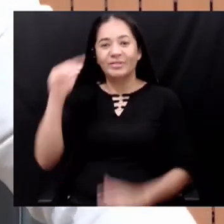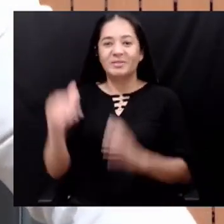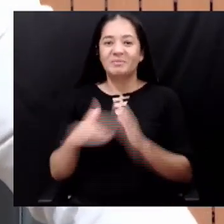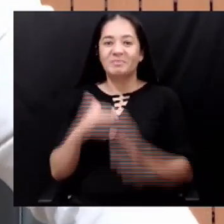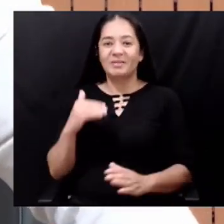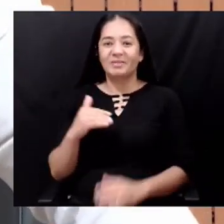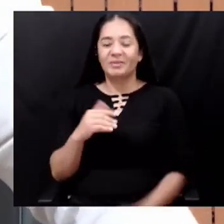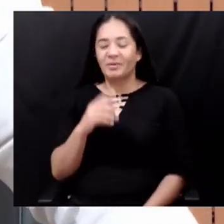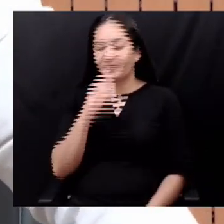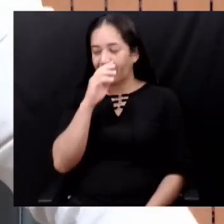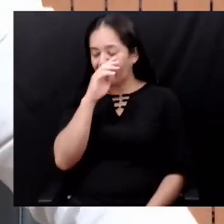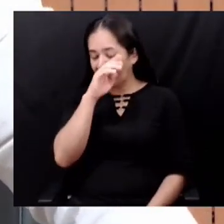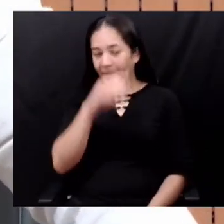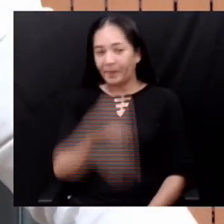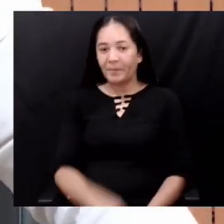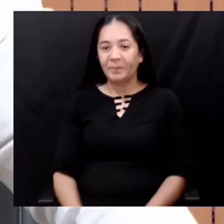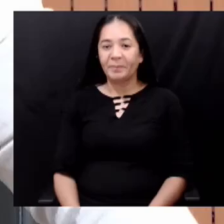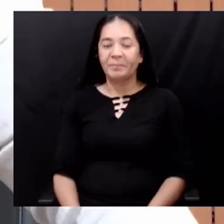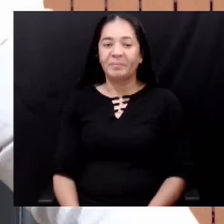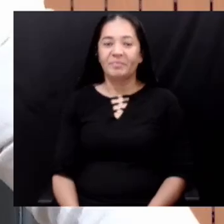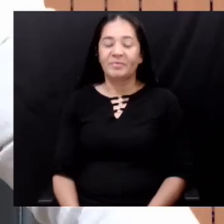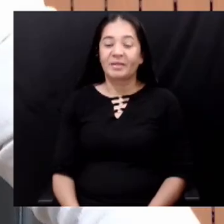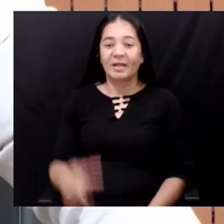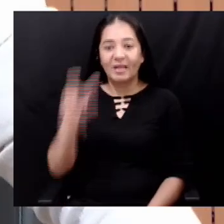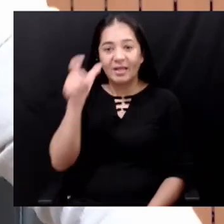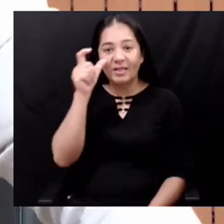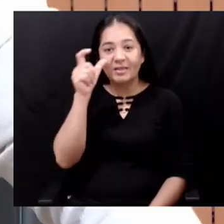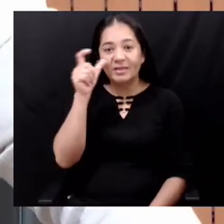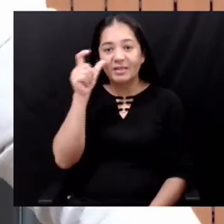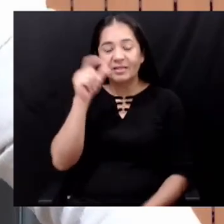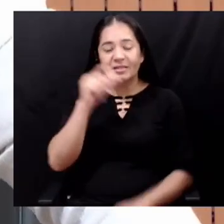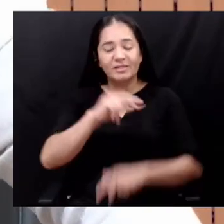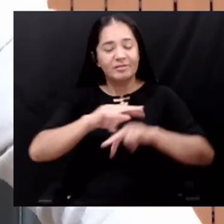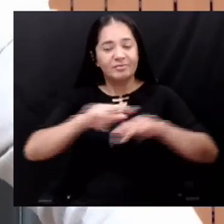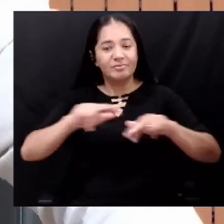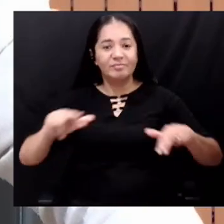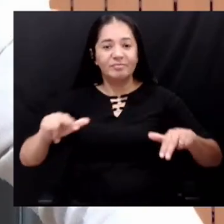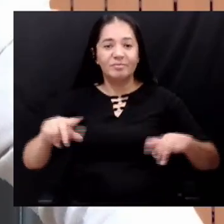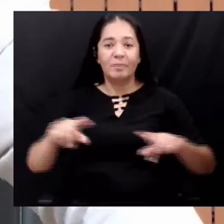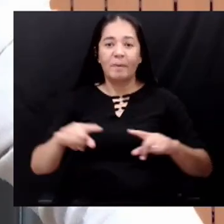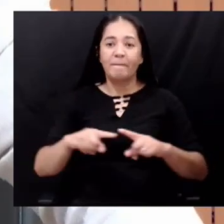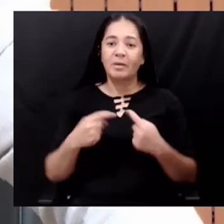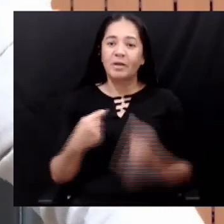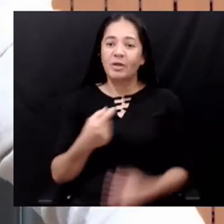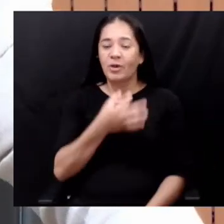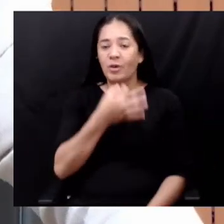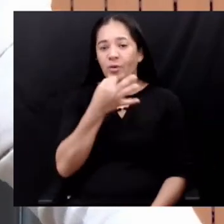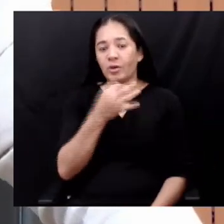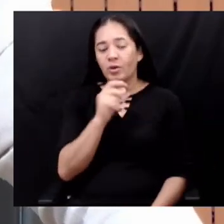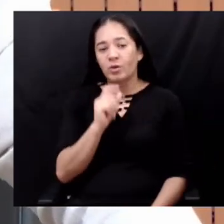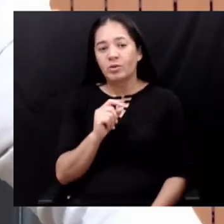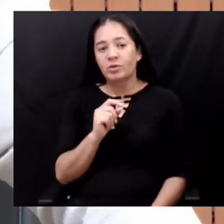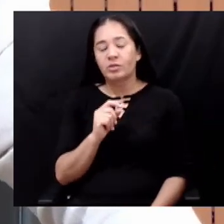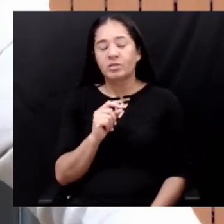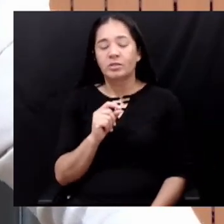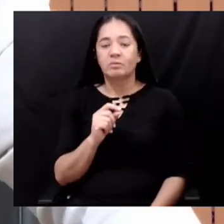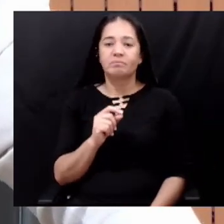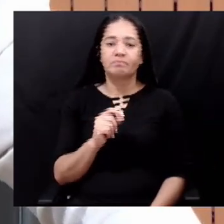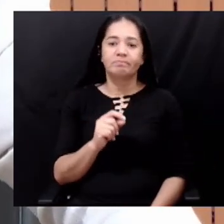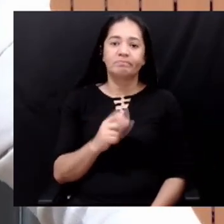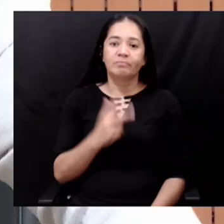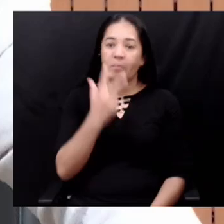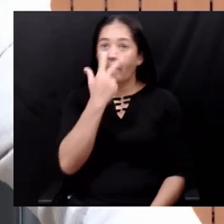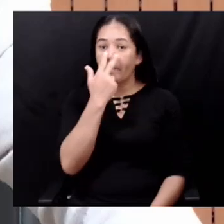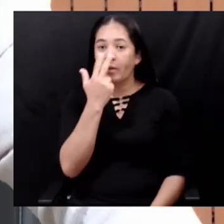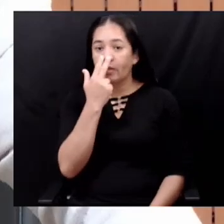É muito interessante nessa diversidade, mas eu acho que isso, né, me parece um outro diálogo, uma